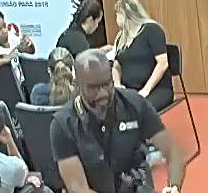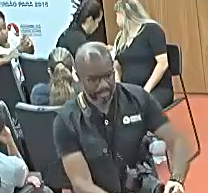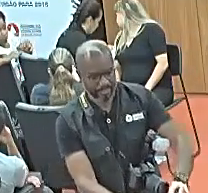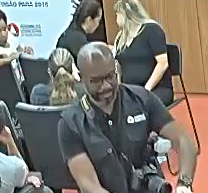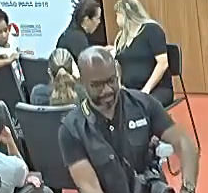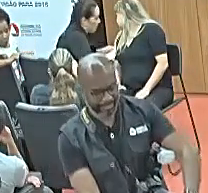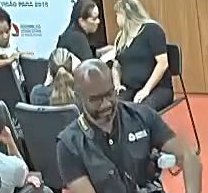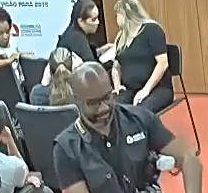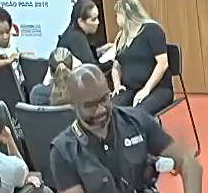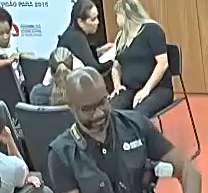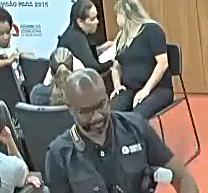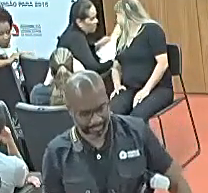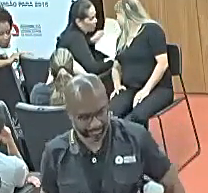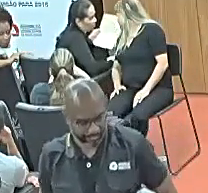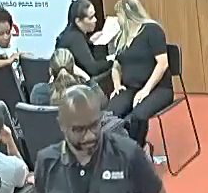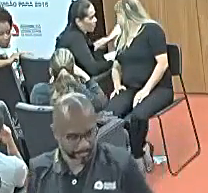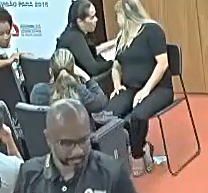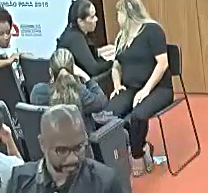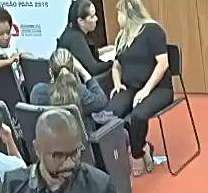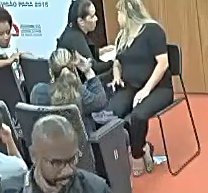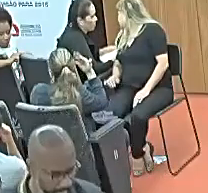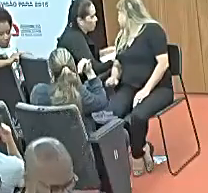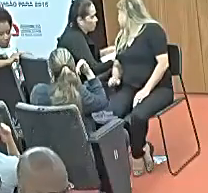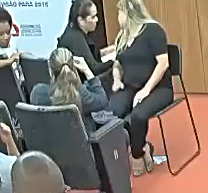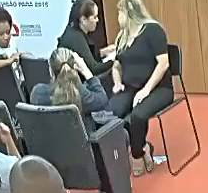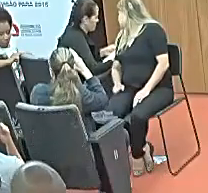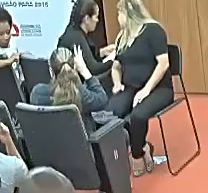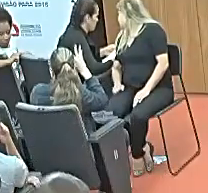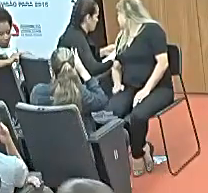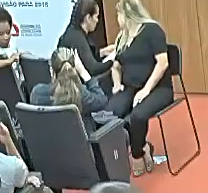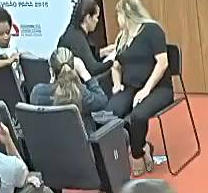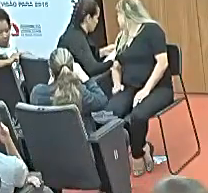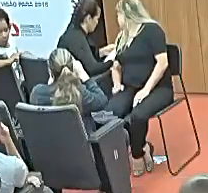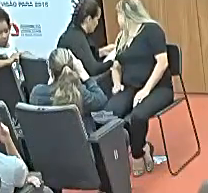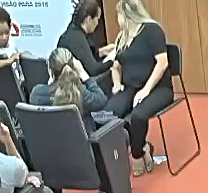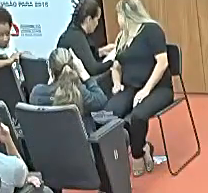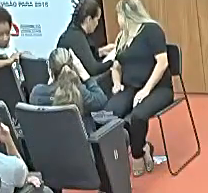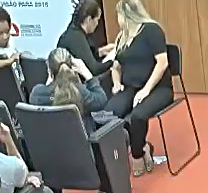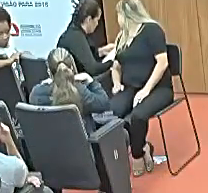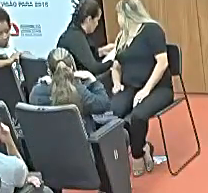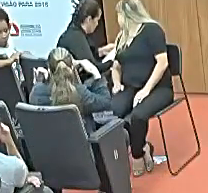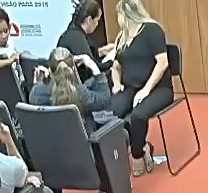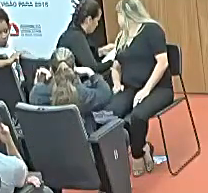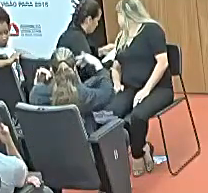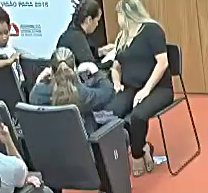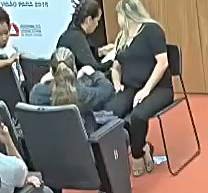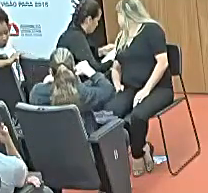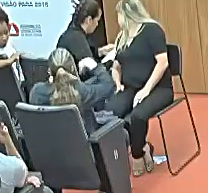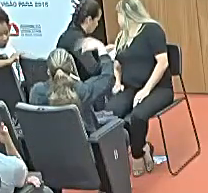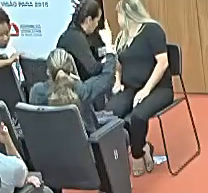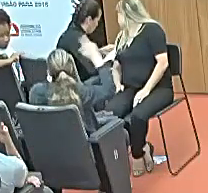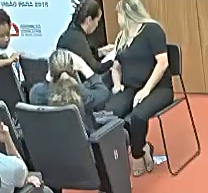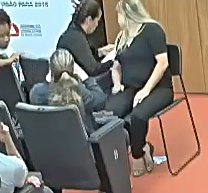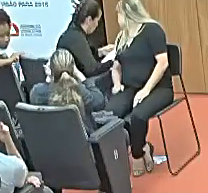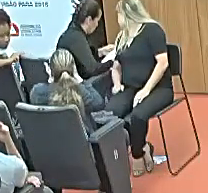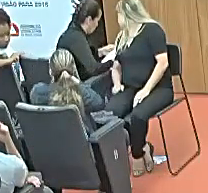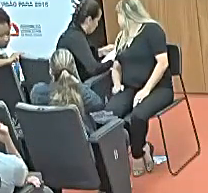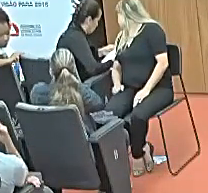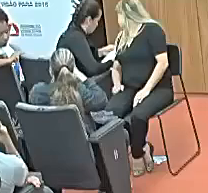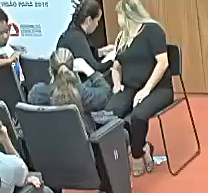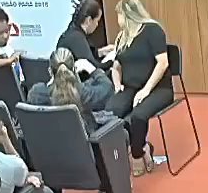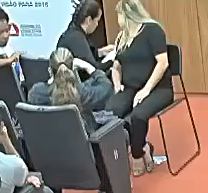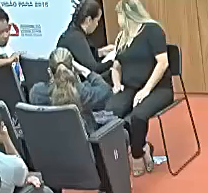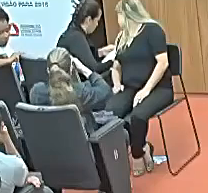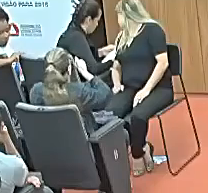acesso ao ensino superior eu queria também não incluir uma nova ação nada é uma questão que foi discutido no grupo que